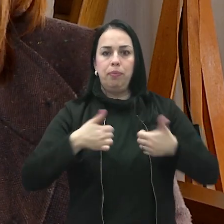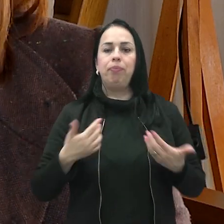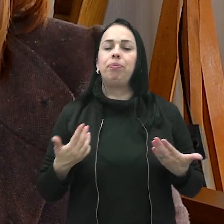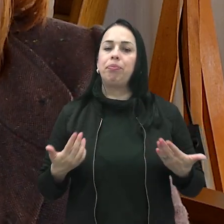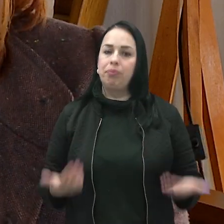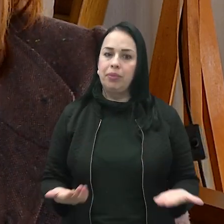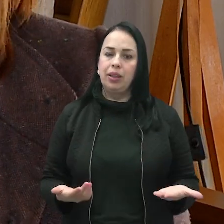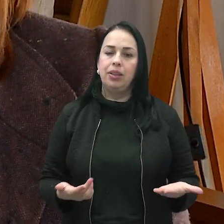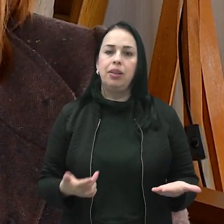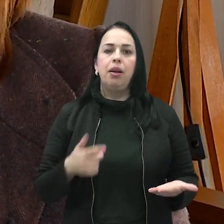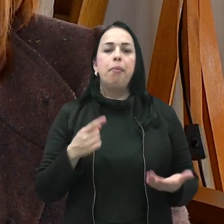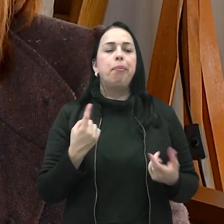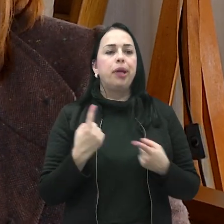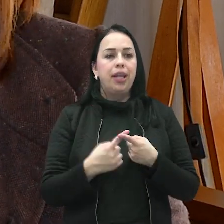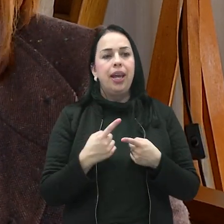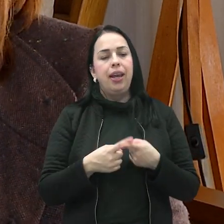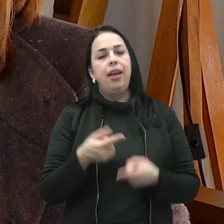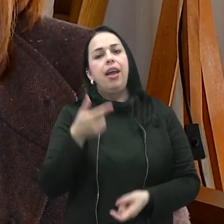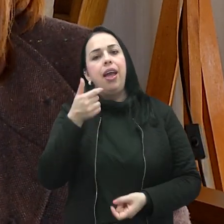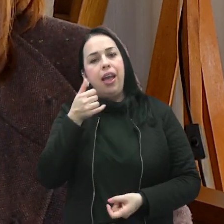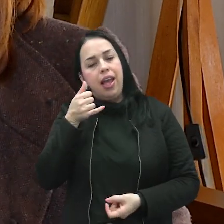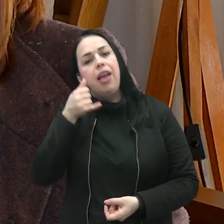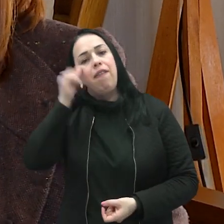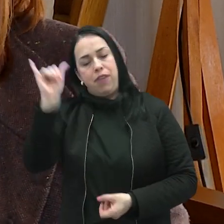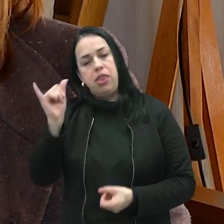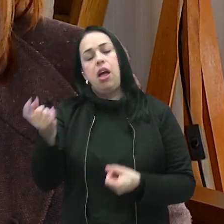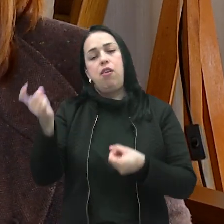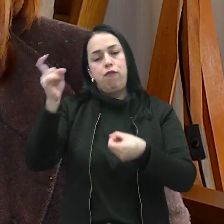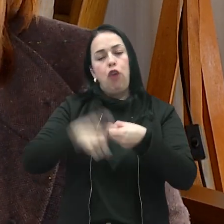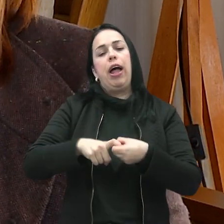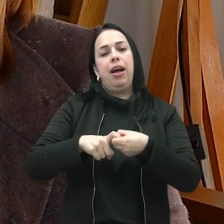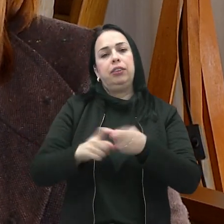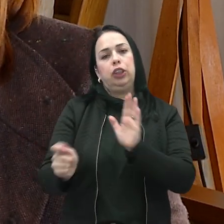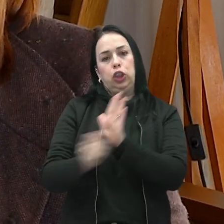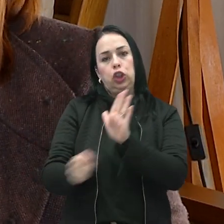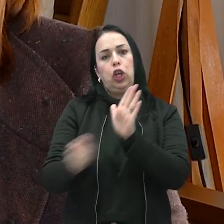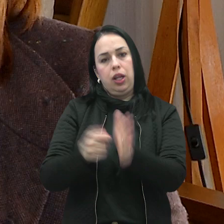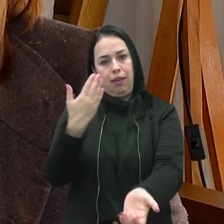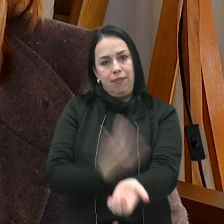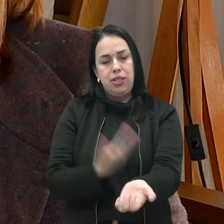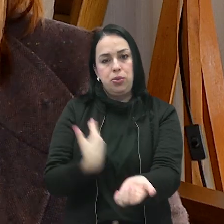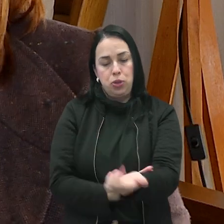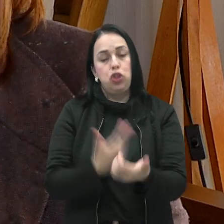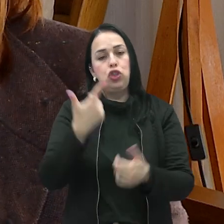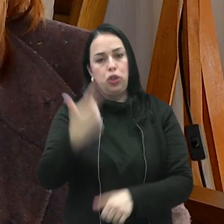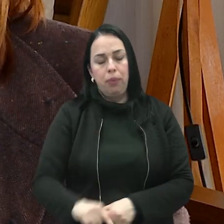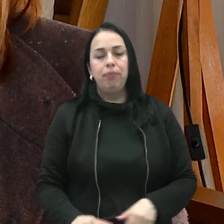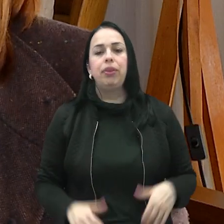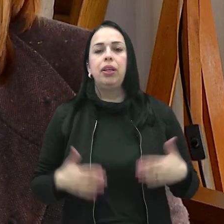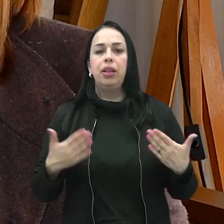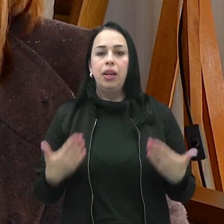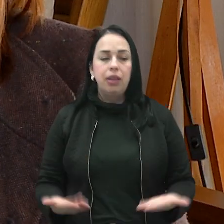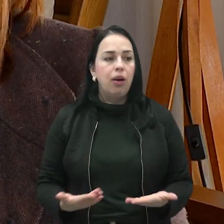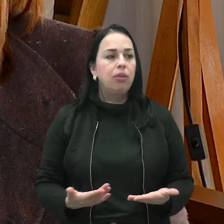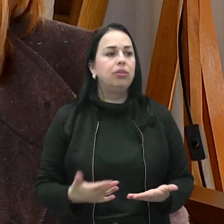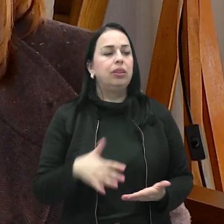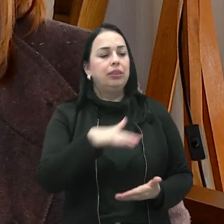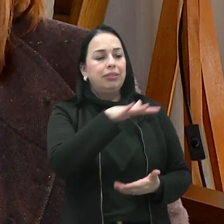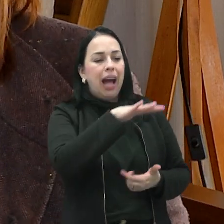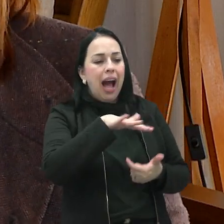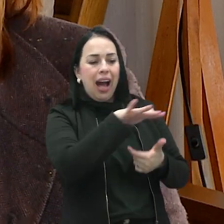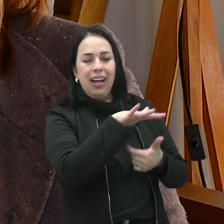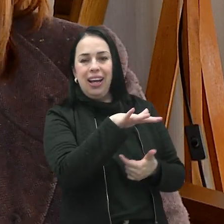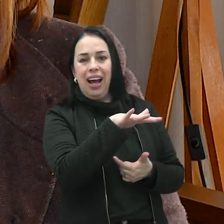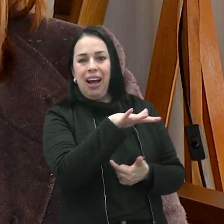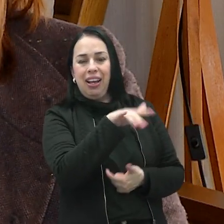irão incentivá-la para a pulsão de vida, né? Para que ela não volte naquele quadro depressivo e tenham possíveis recaídas.